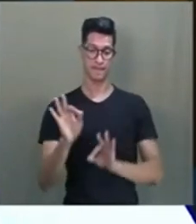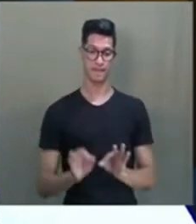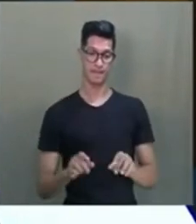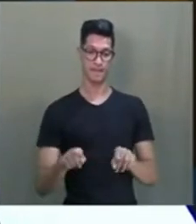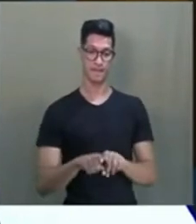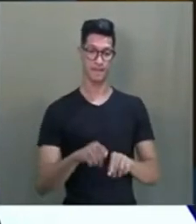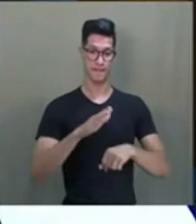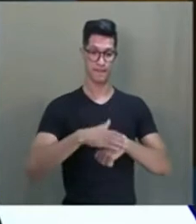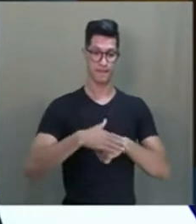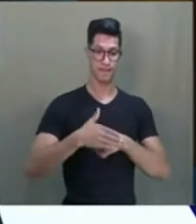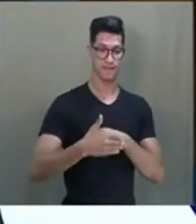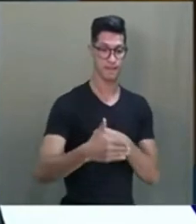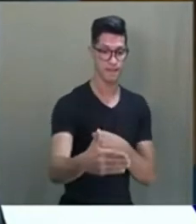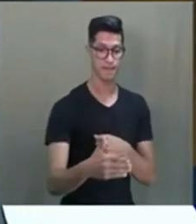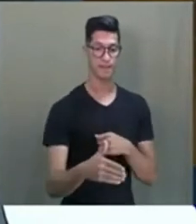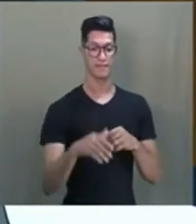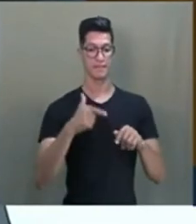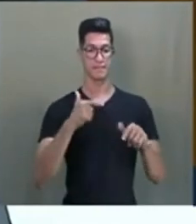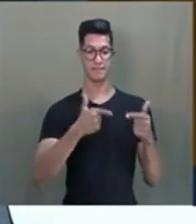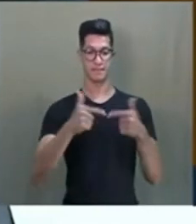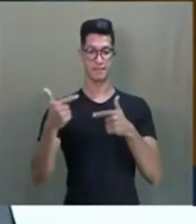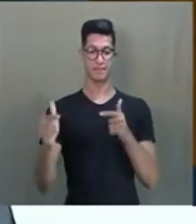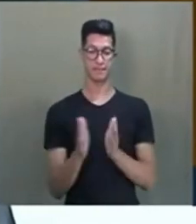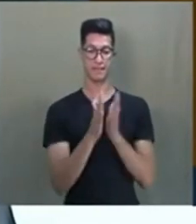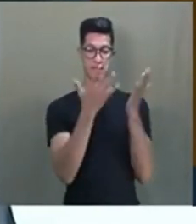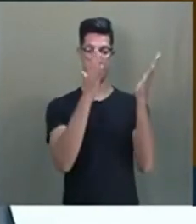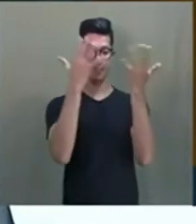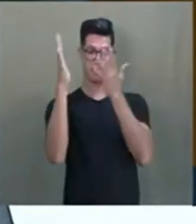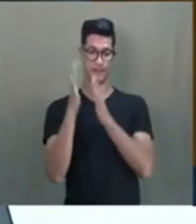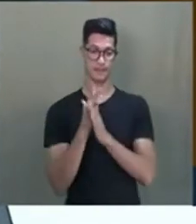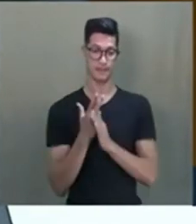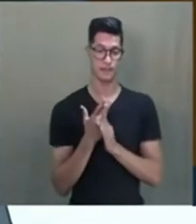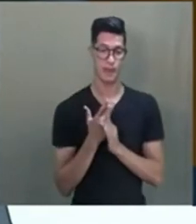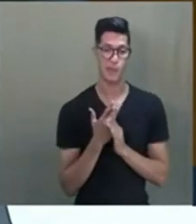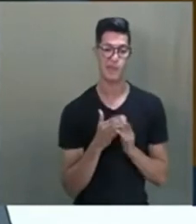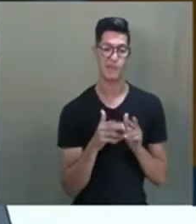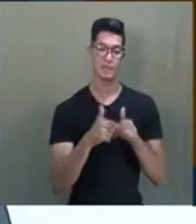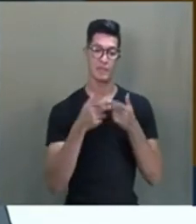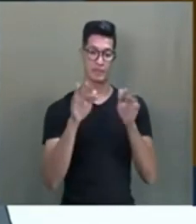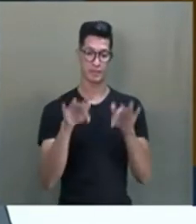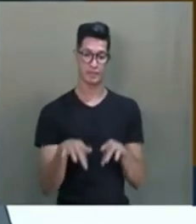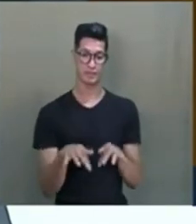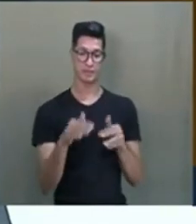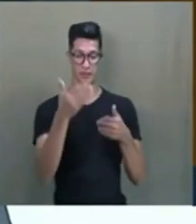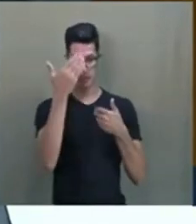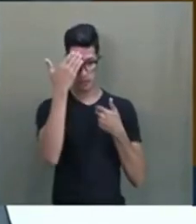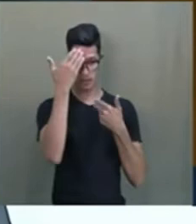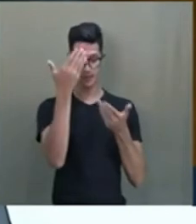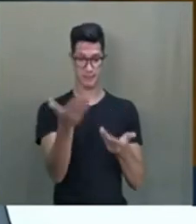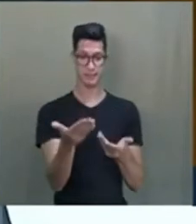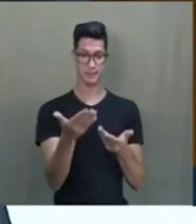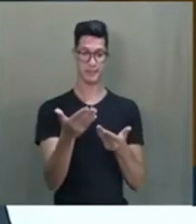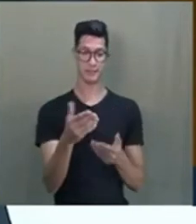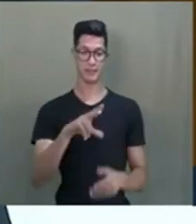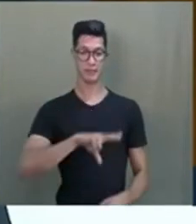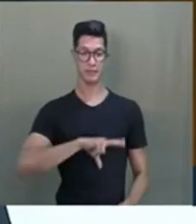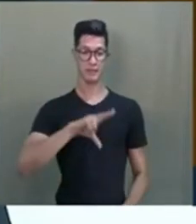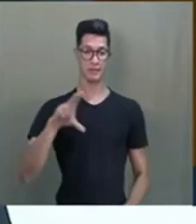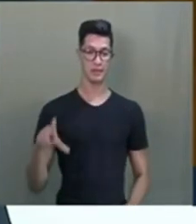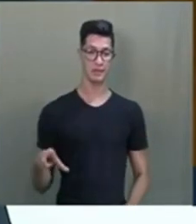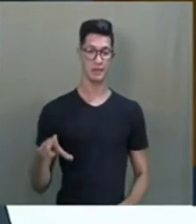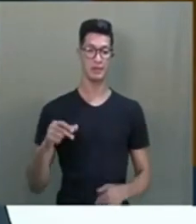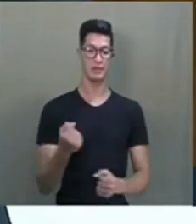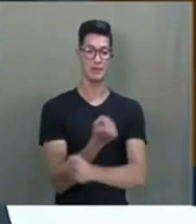na execução das atividades comemorativas. Por fim, agradeço a Portugal